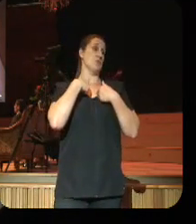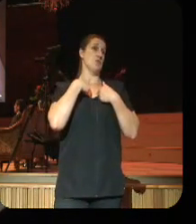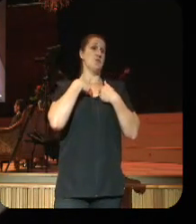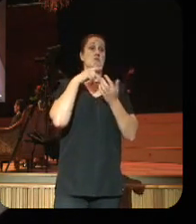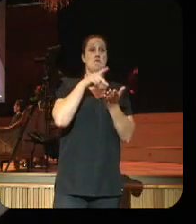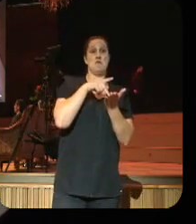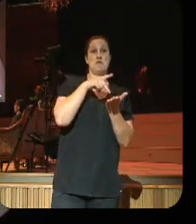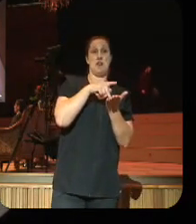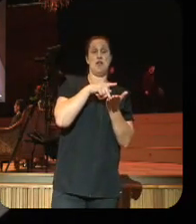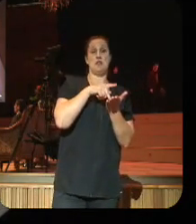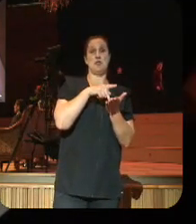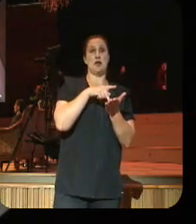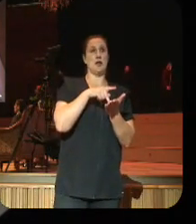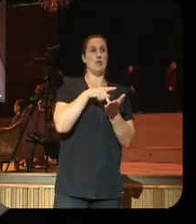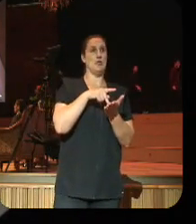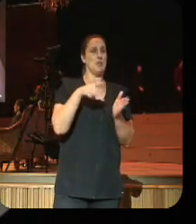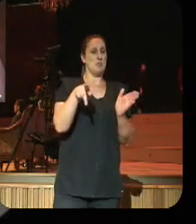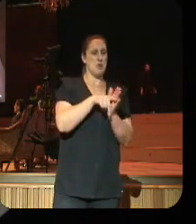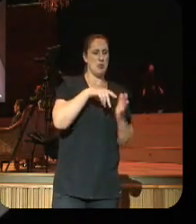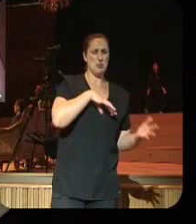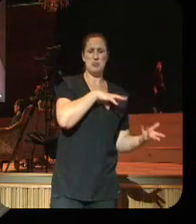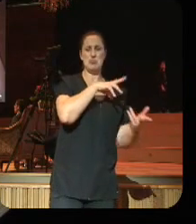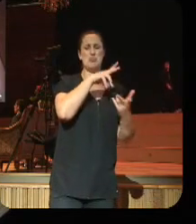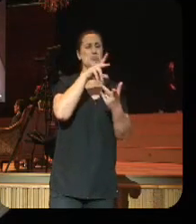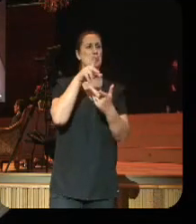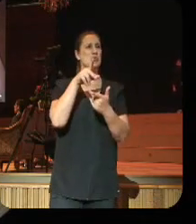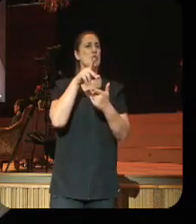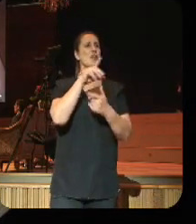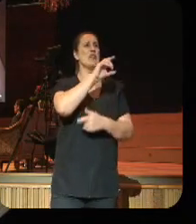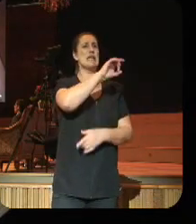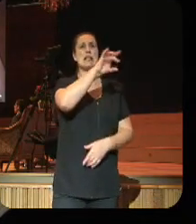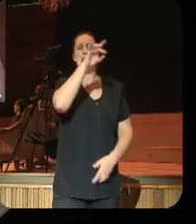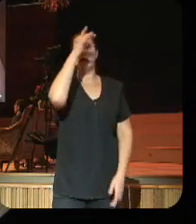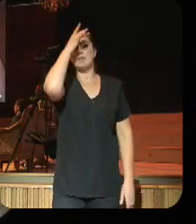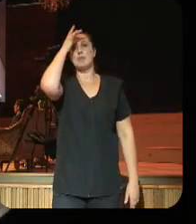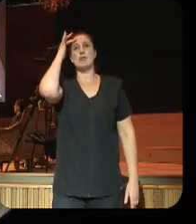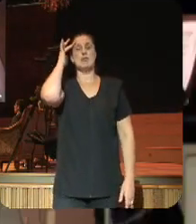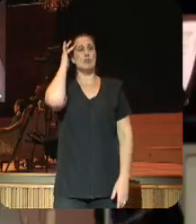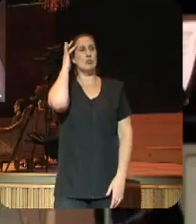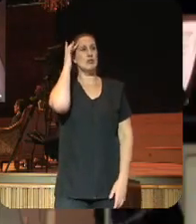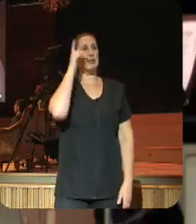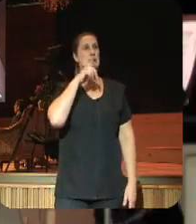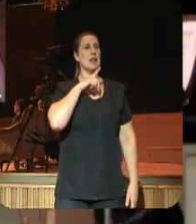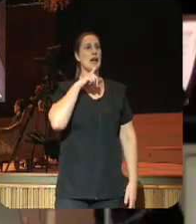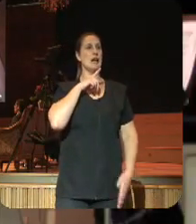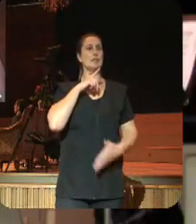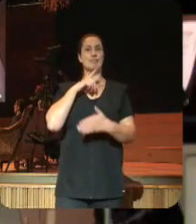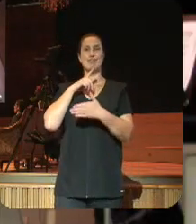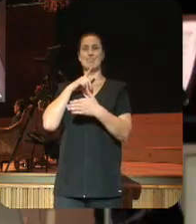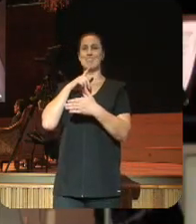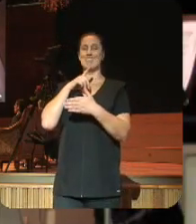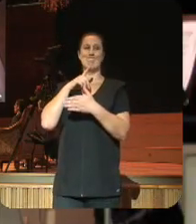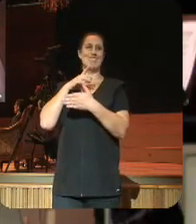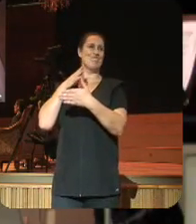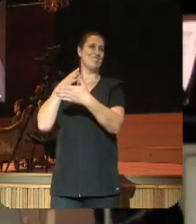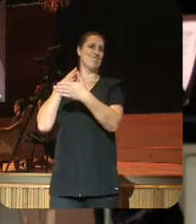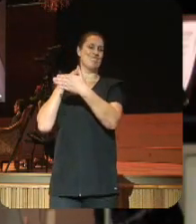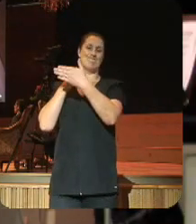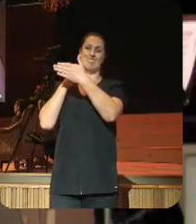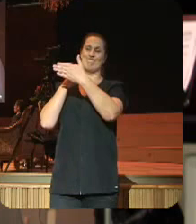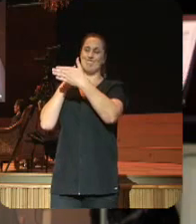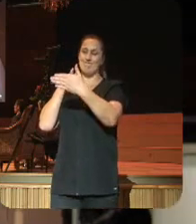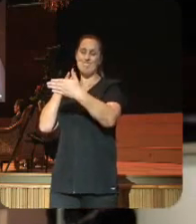verdade o conceito de mundo que cada um de nós cria e que colide com o conceito do